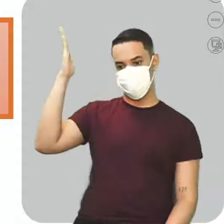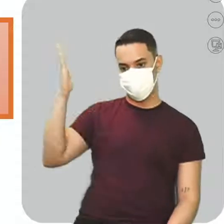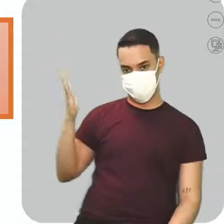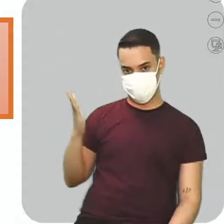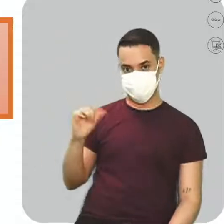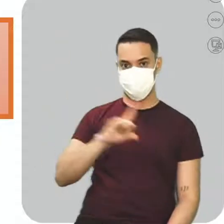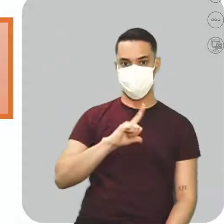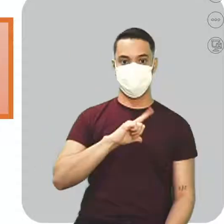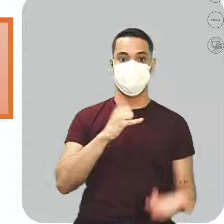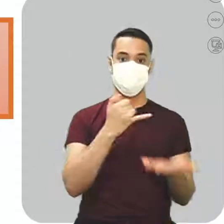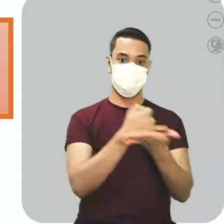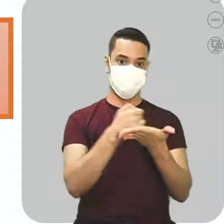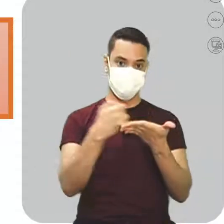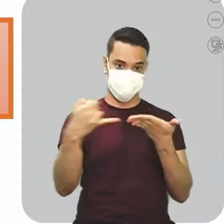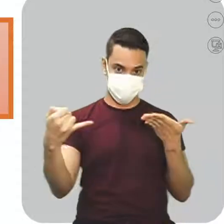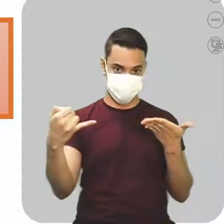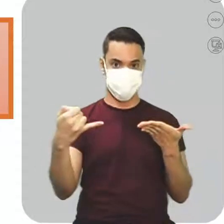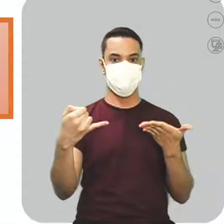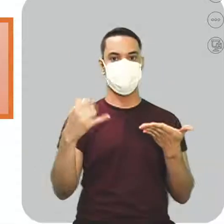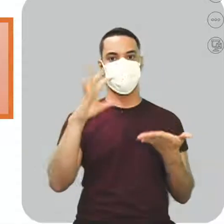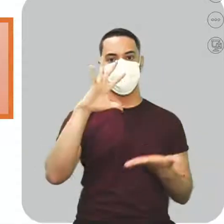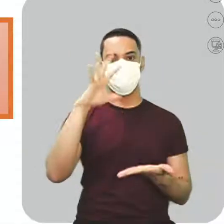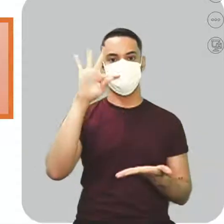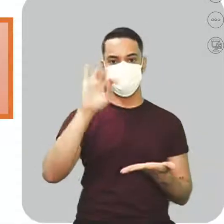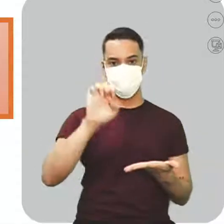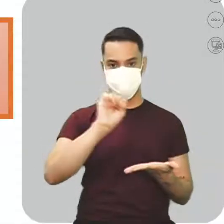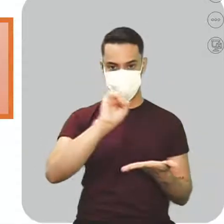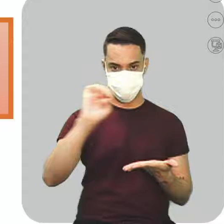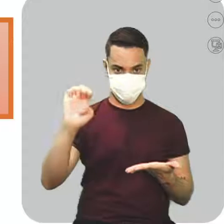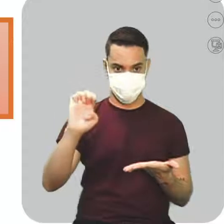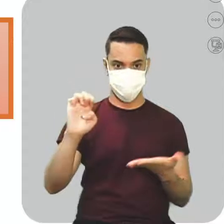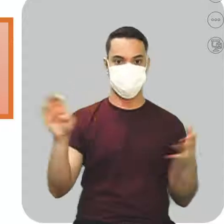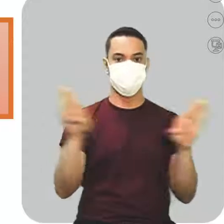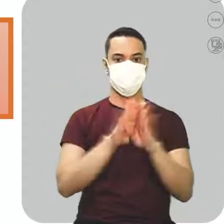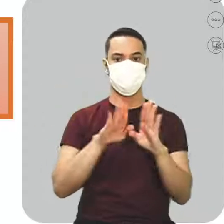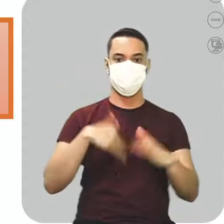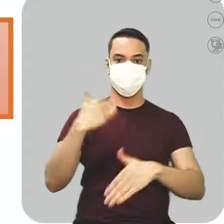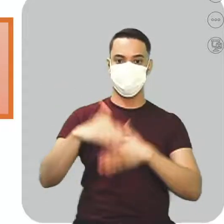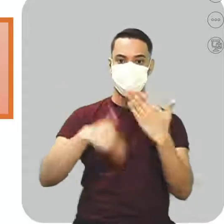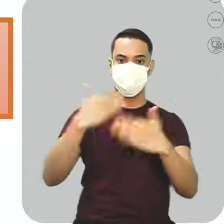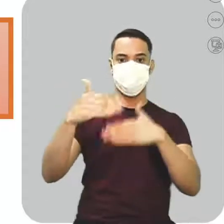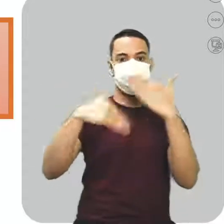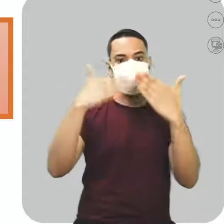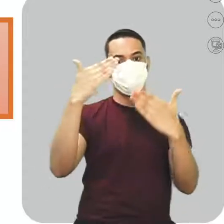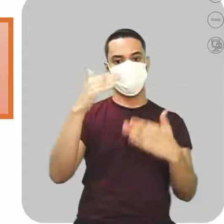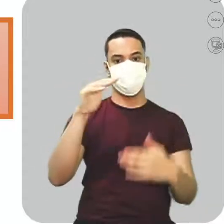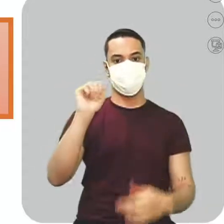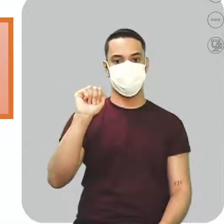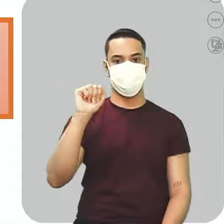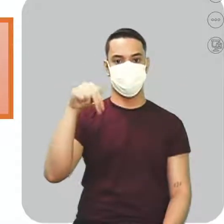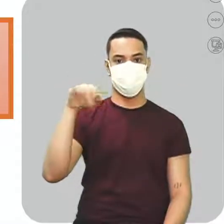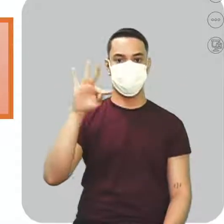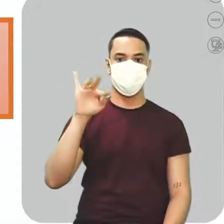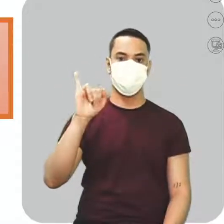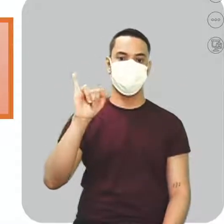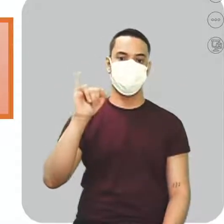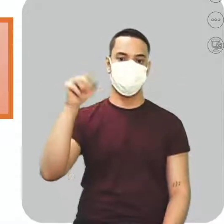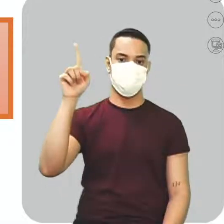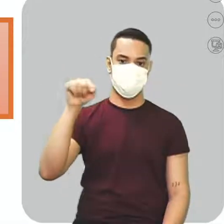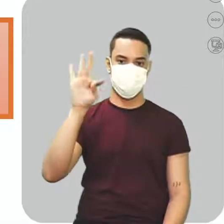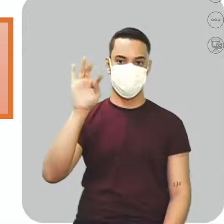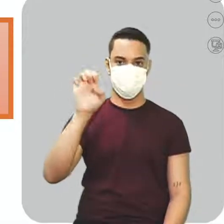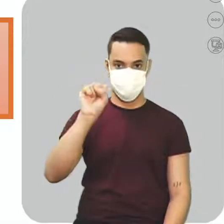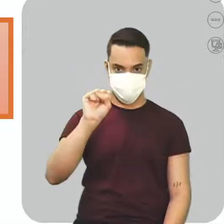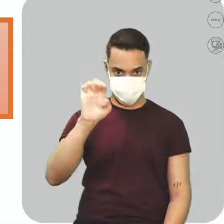a introdução, que é a tese, né? O desenvolvimento, a antítese, né? Que